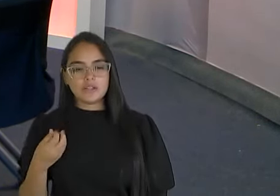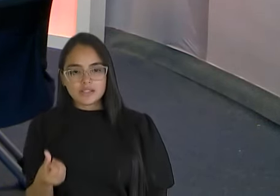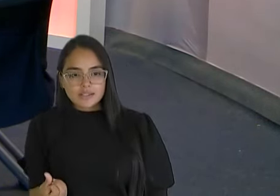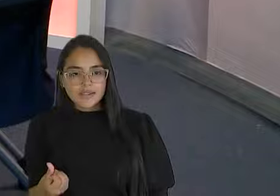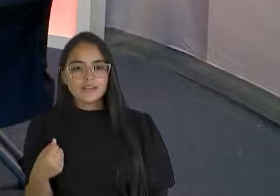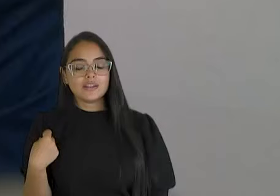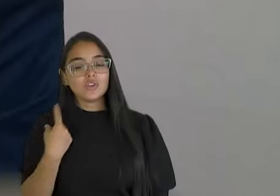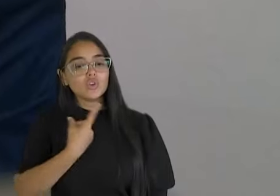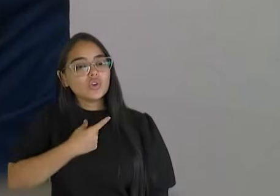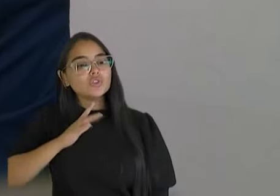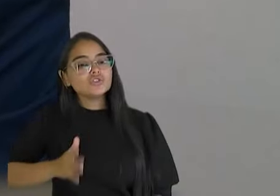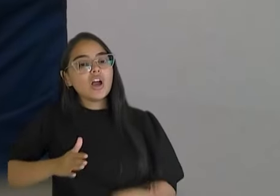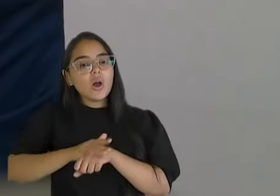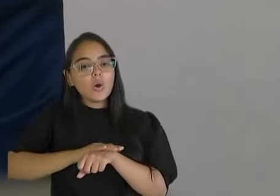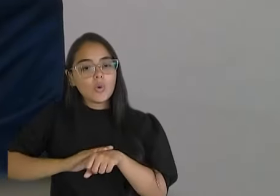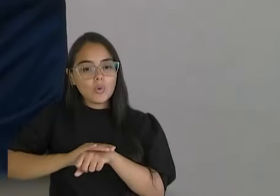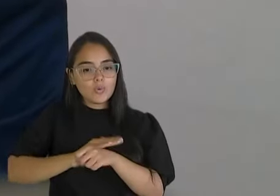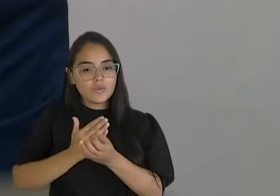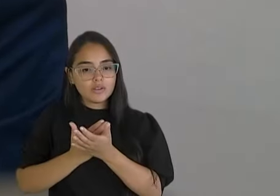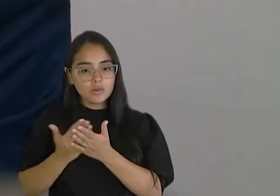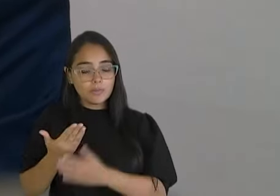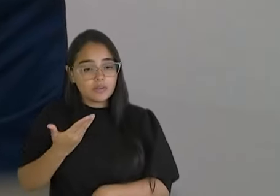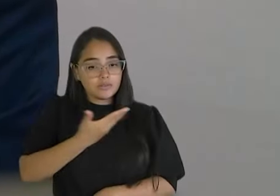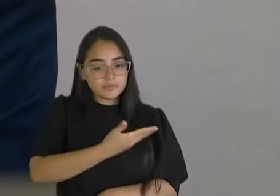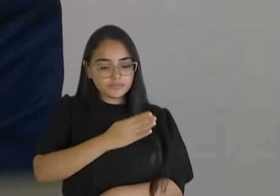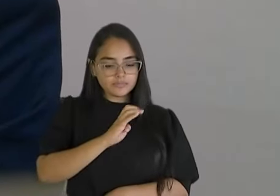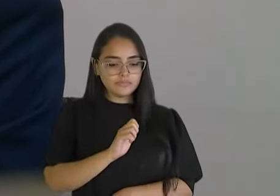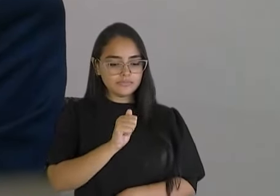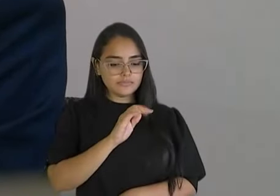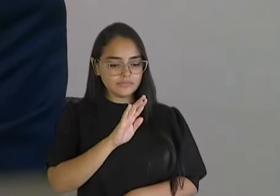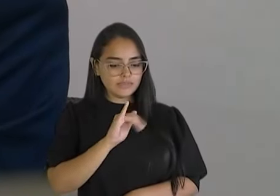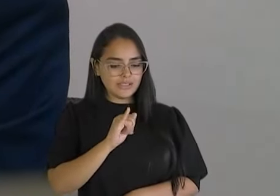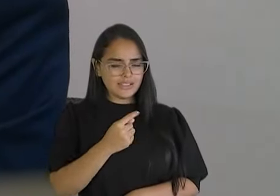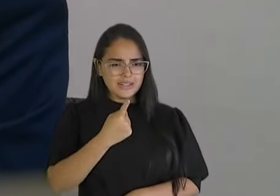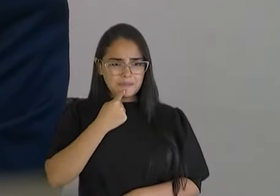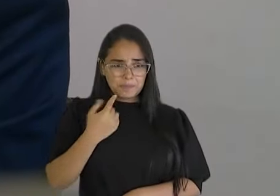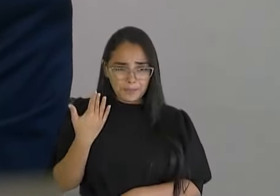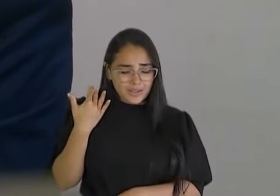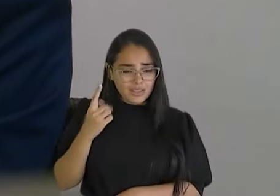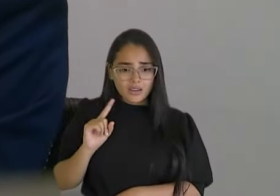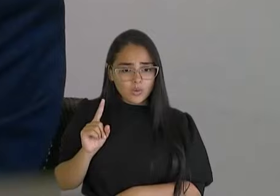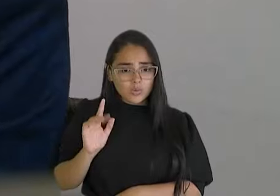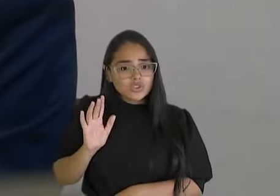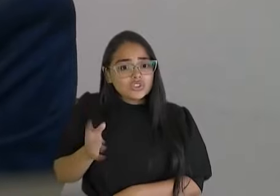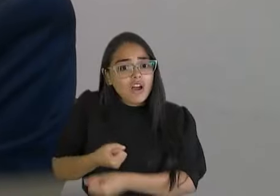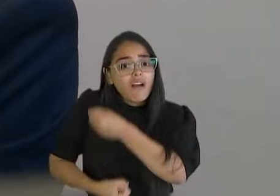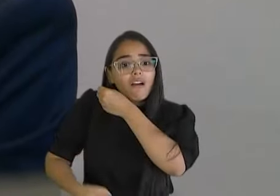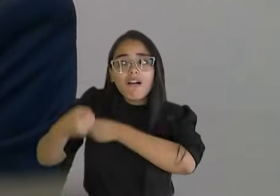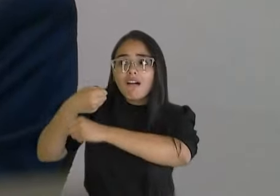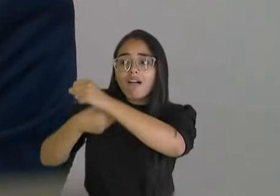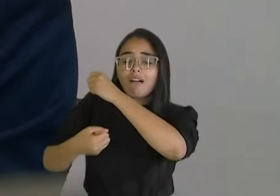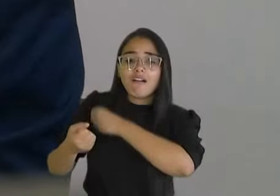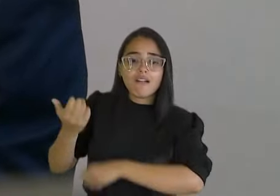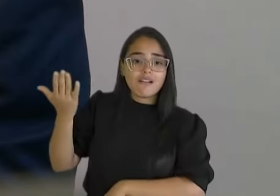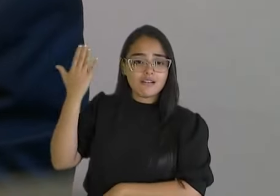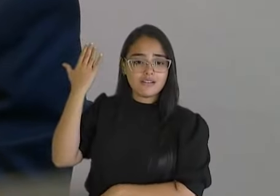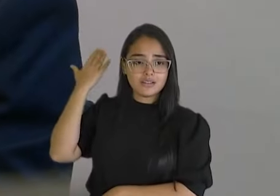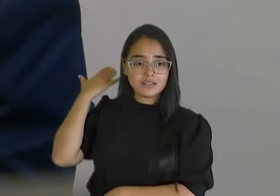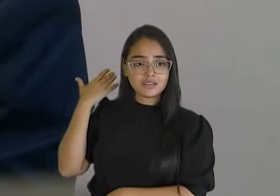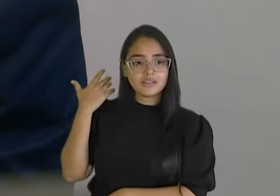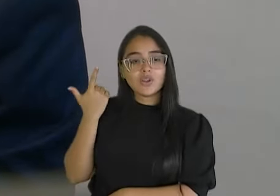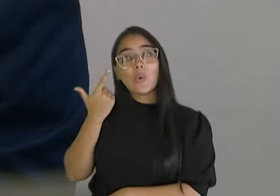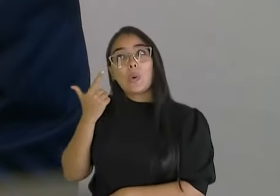que nós conversávamos no início aqui através da doutora Beatriz, de que não é algo recente, né? É algo que data já de muito tempo. De outras